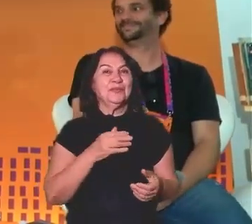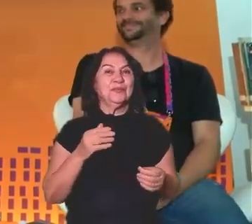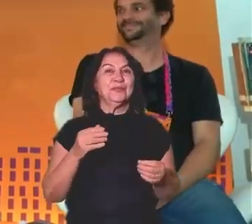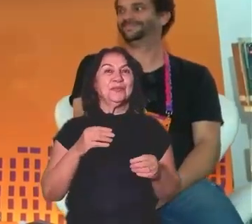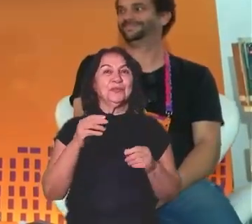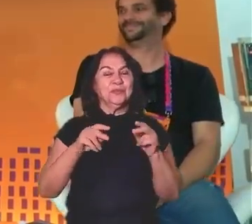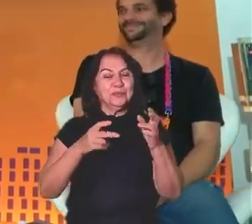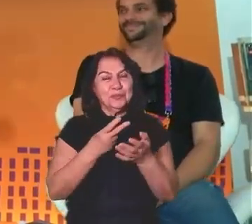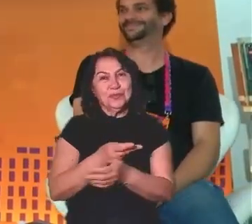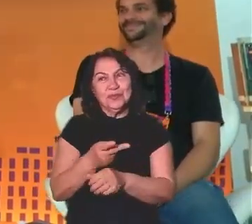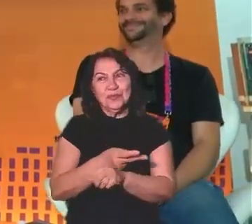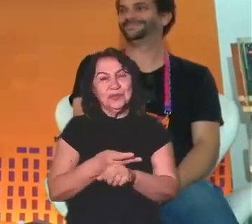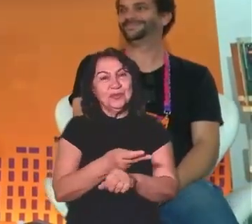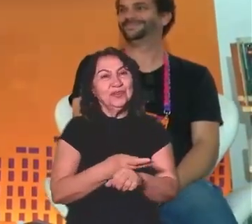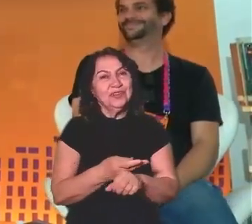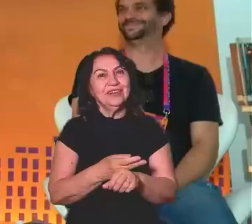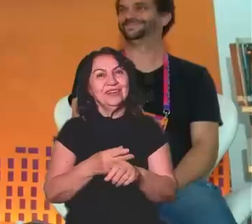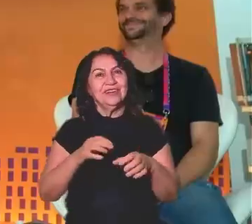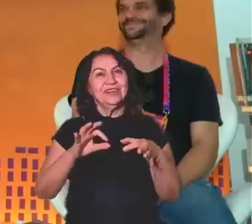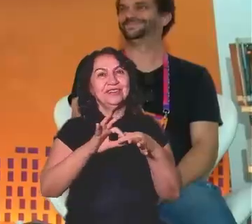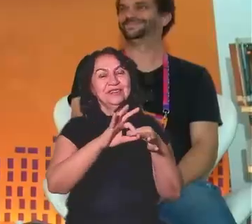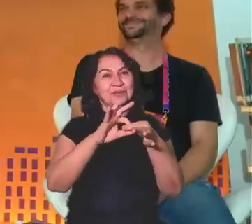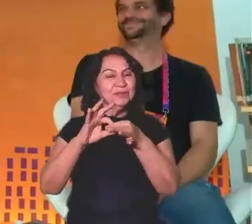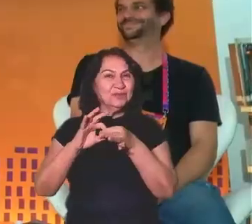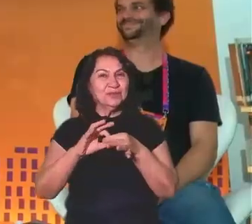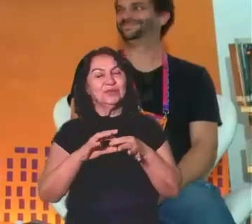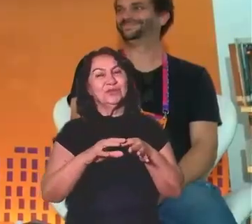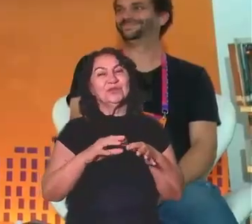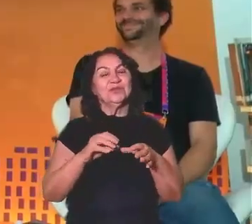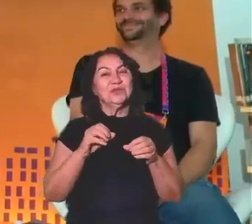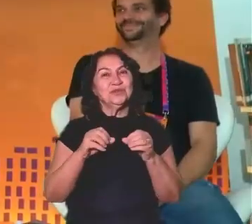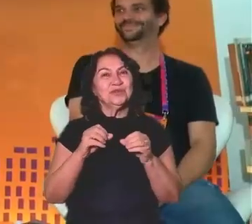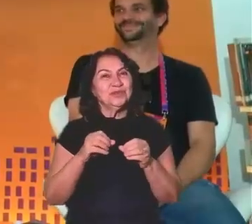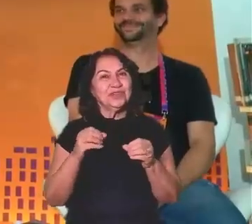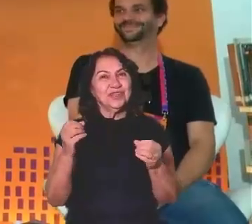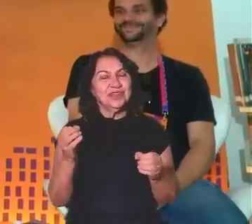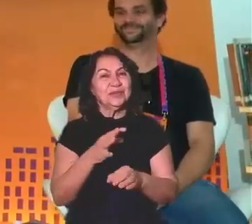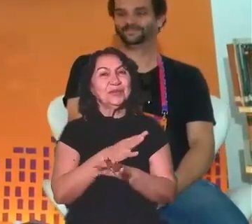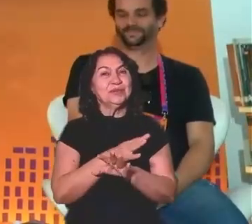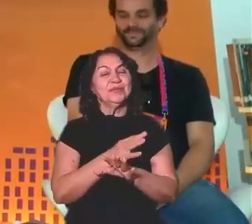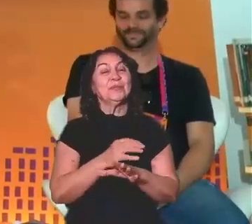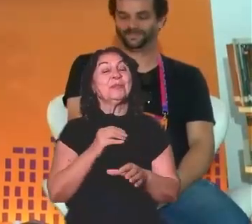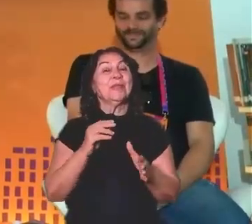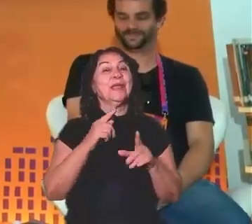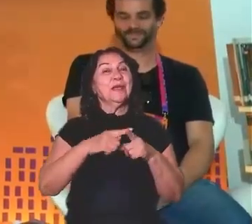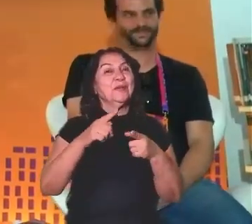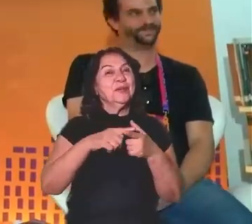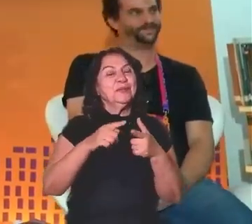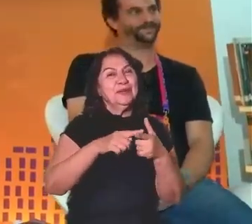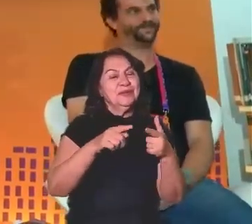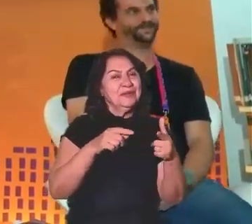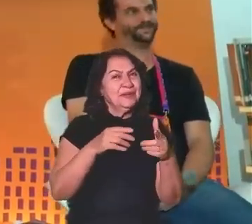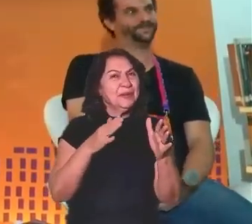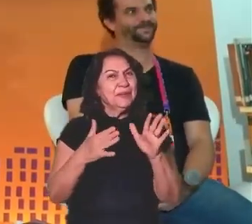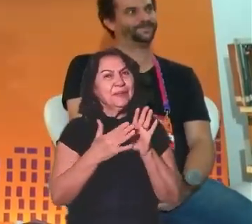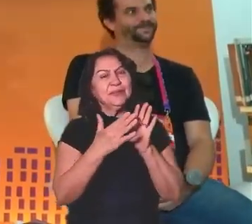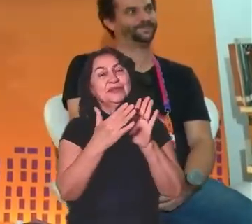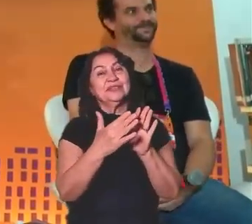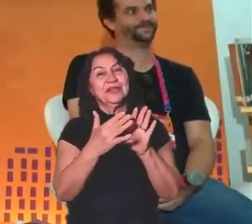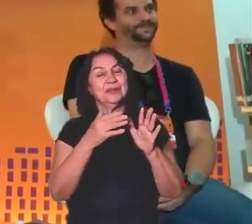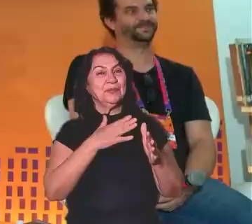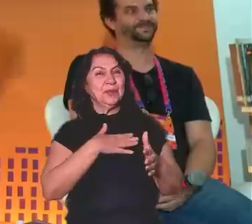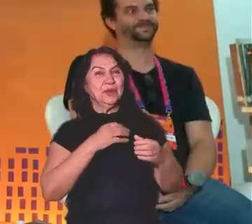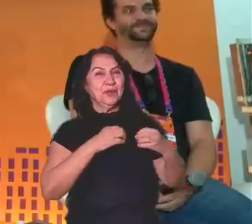solução, então na mente eu quebro a algema e no meio da solução sempre tem alguém que vai apontar problema. E olha só, eu fico pensando se o